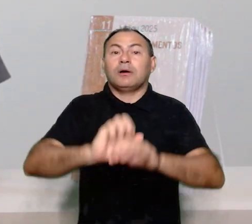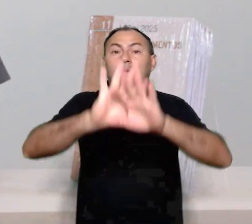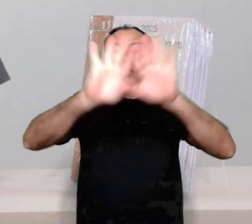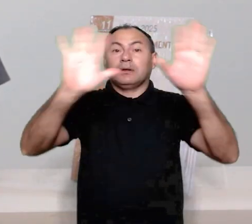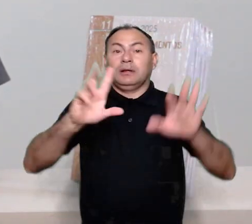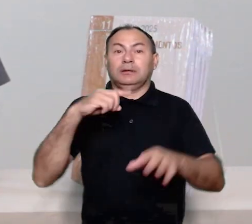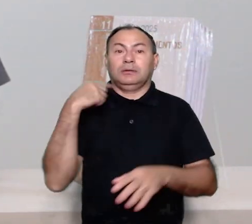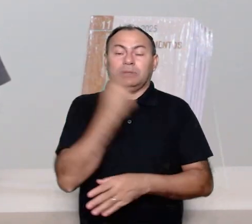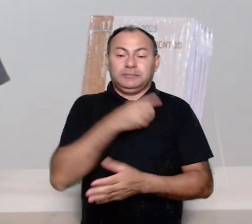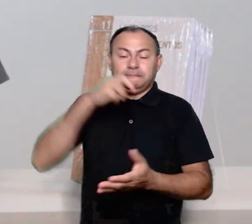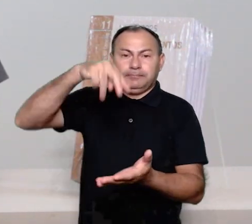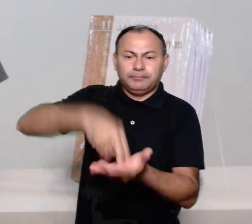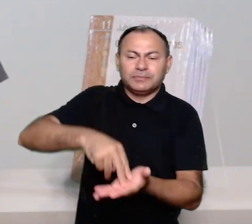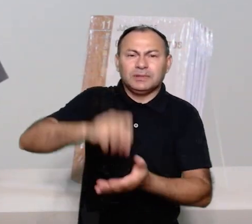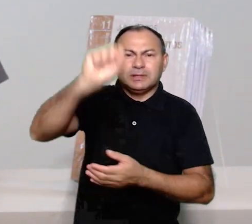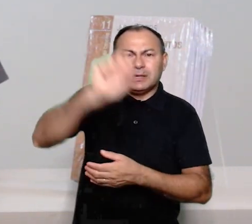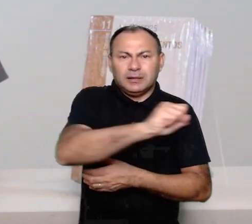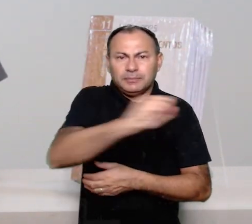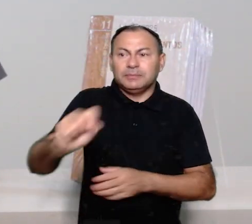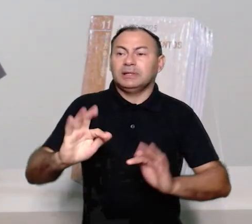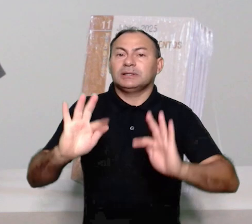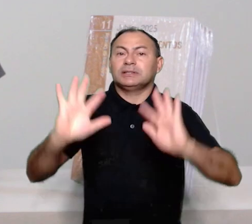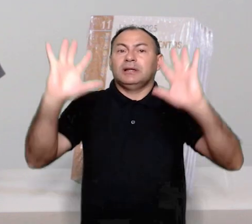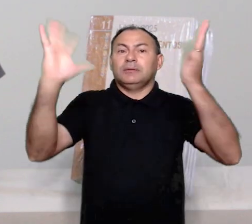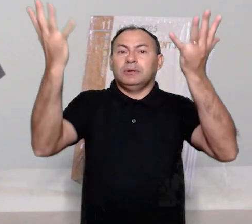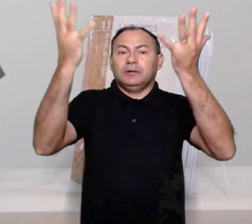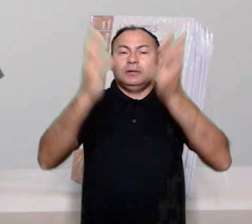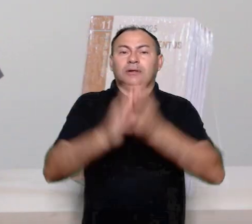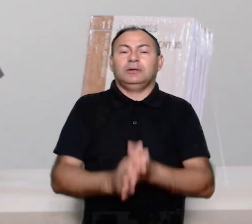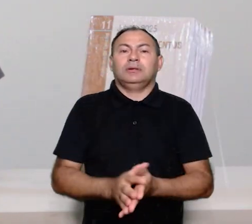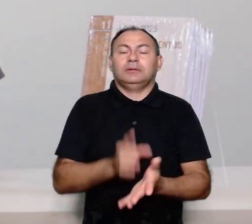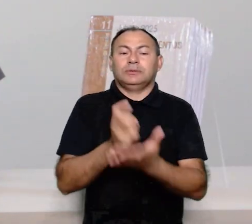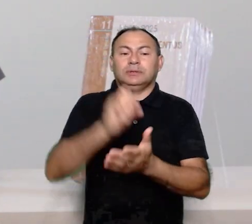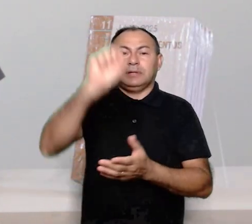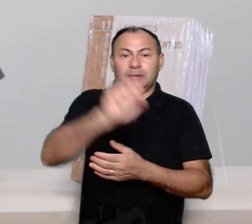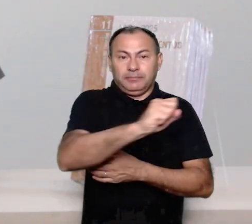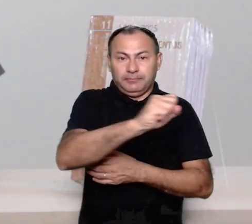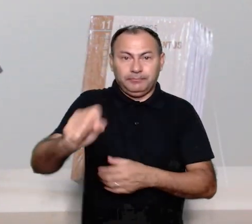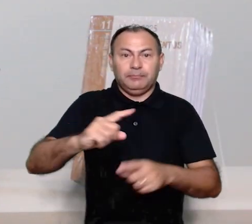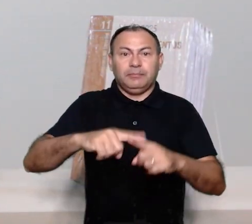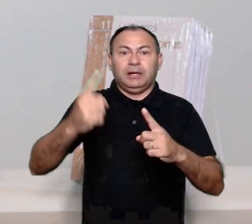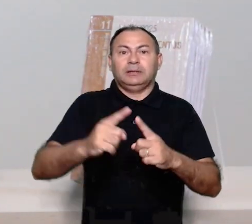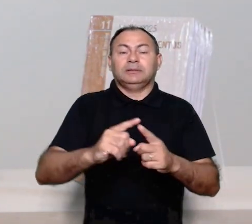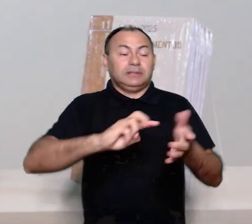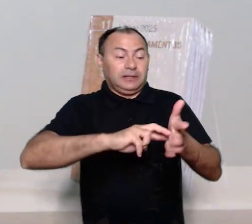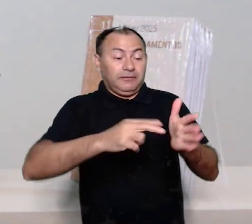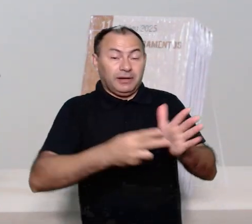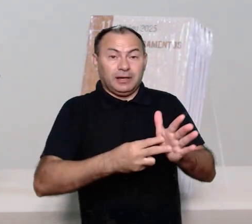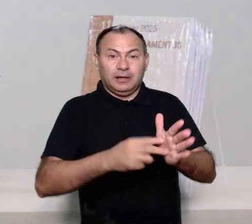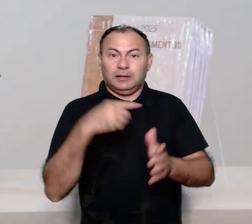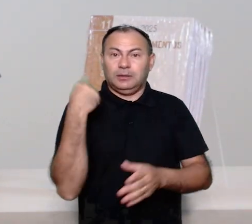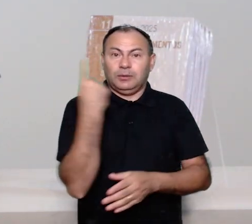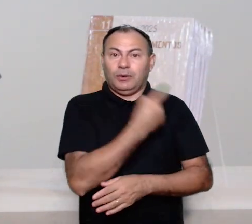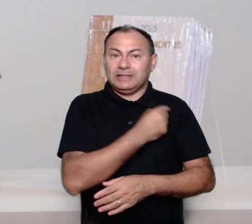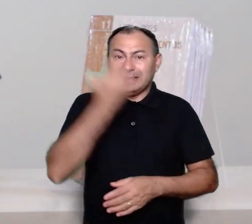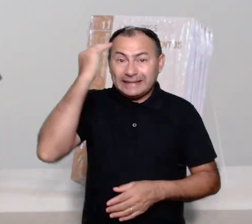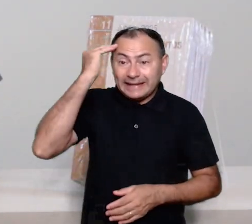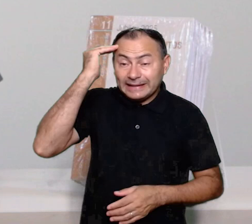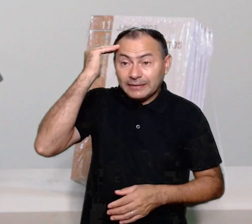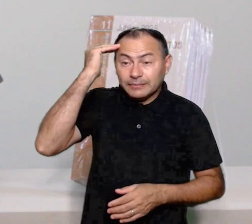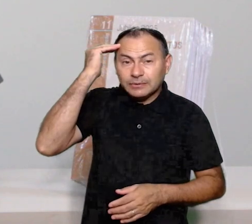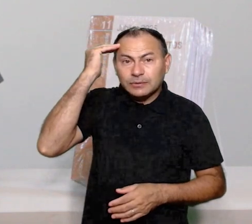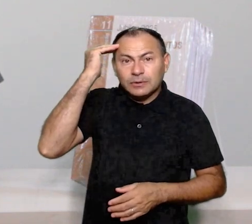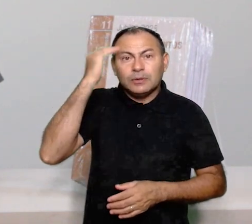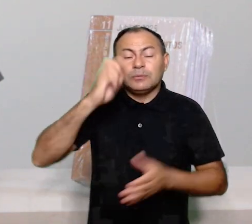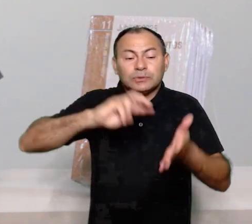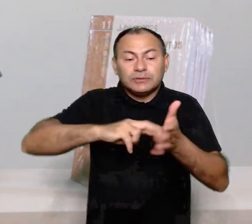nós frequentamos muito os sacramentos, celebramos com grande frequência os sacramentos, mas isso não quer dizer que nós o compreendemos no